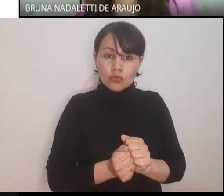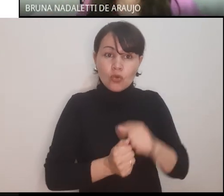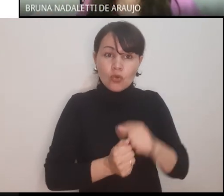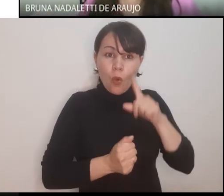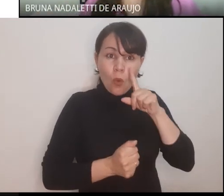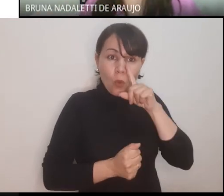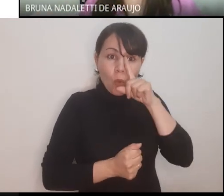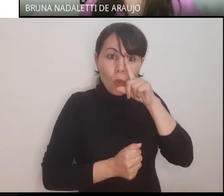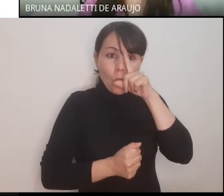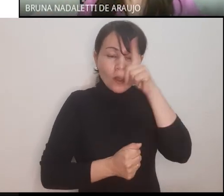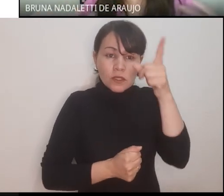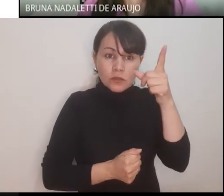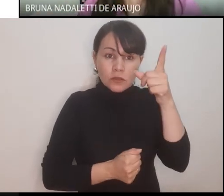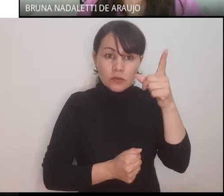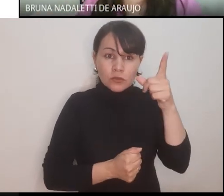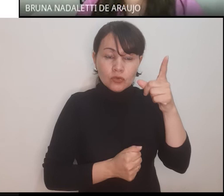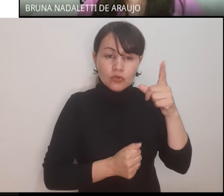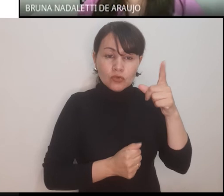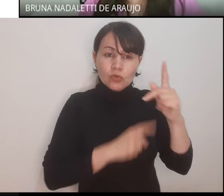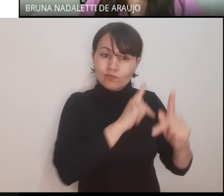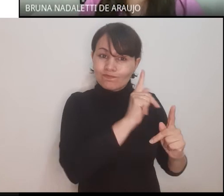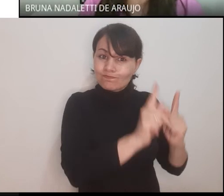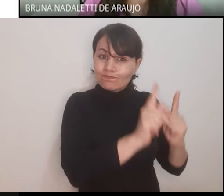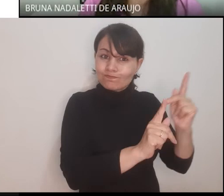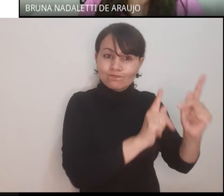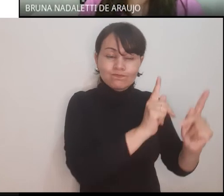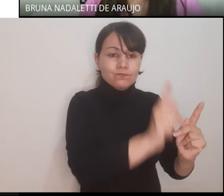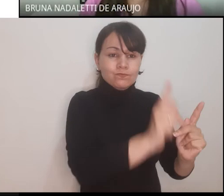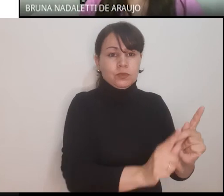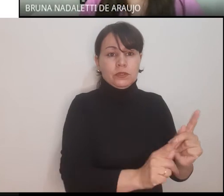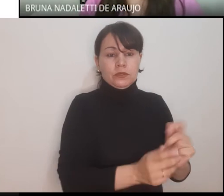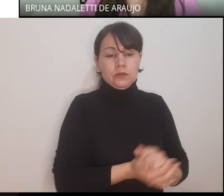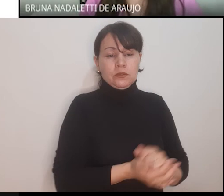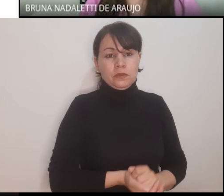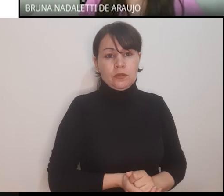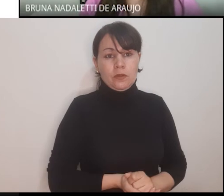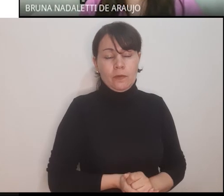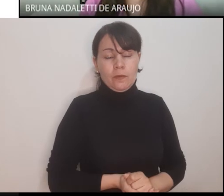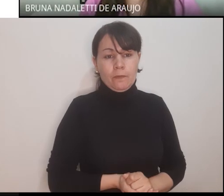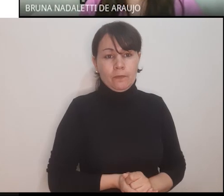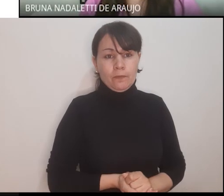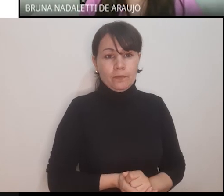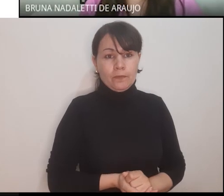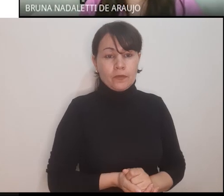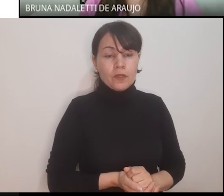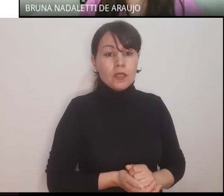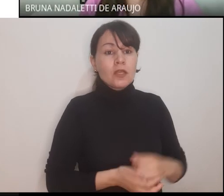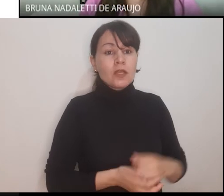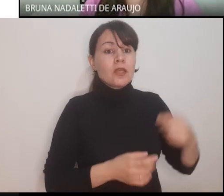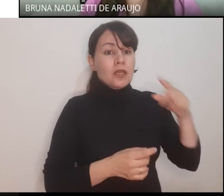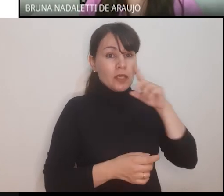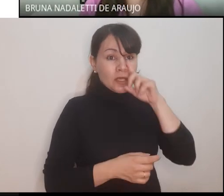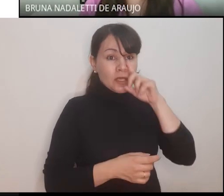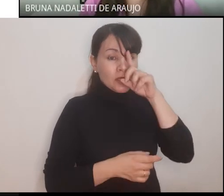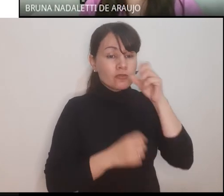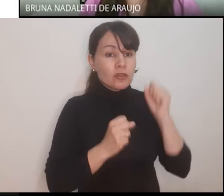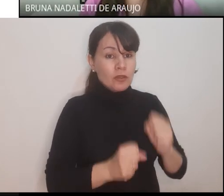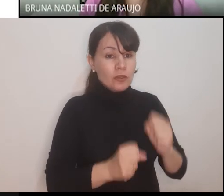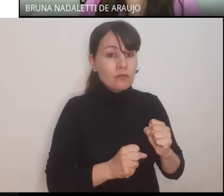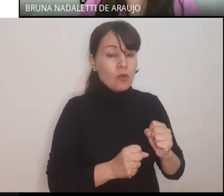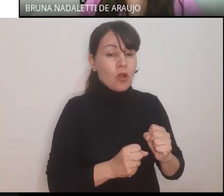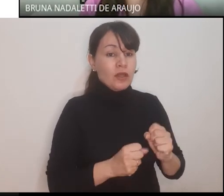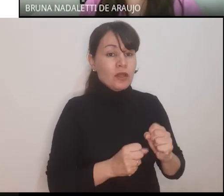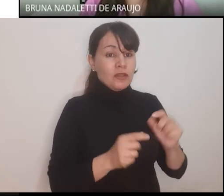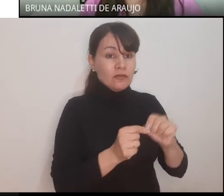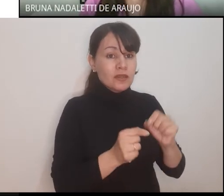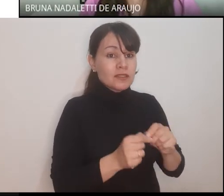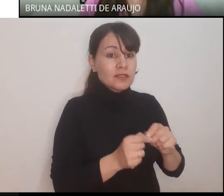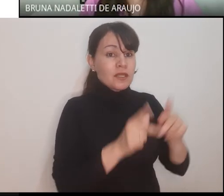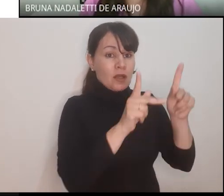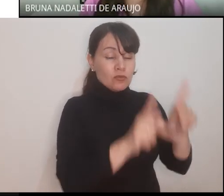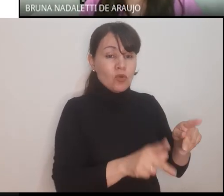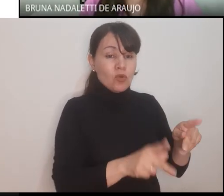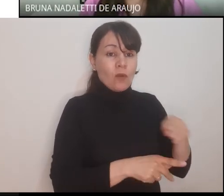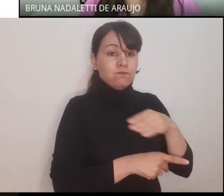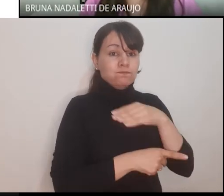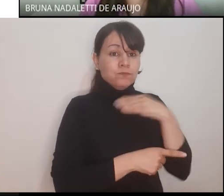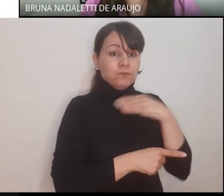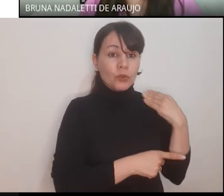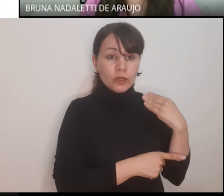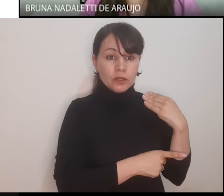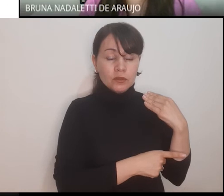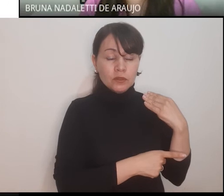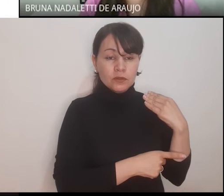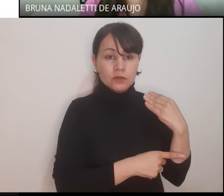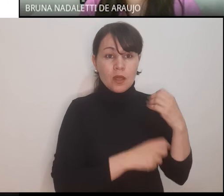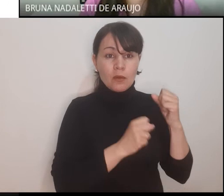com o procedimento, muitos riscos, né? E riscos que podem colocar a vida do paciente em jogo,